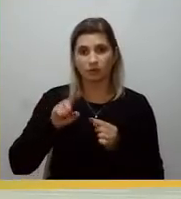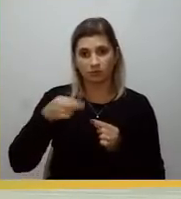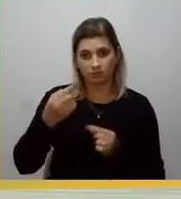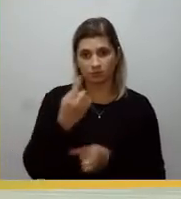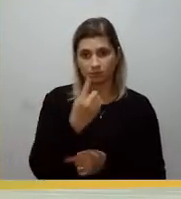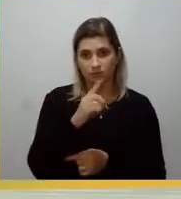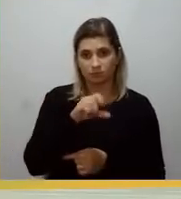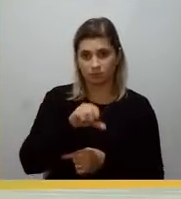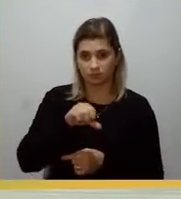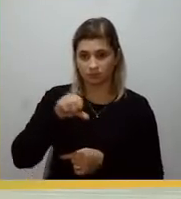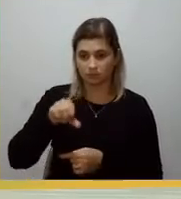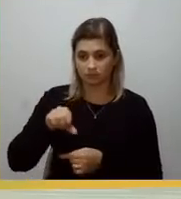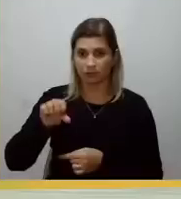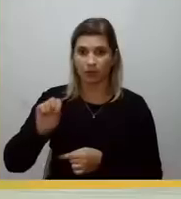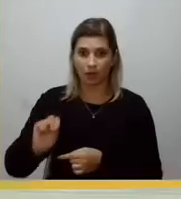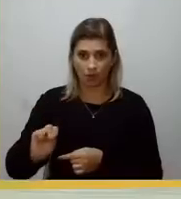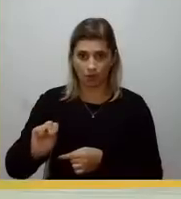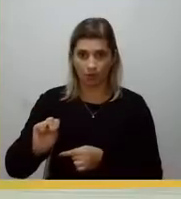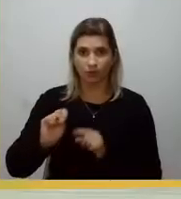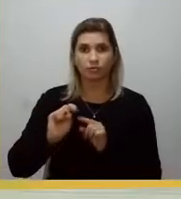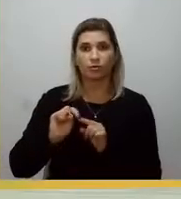1998, então, após